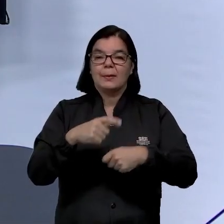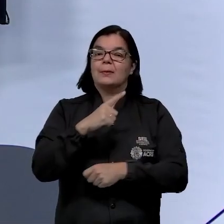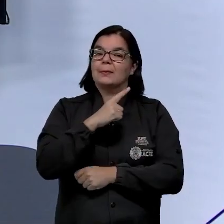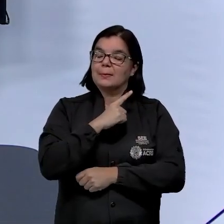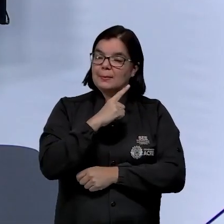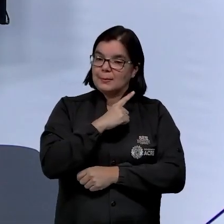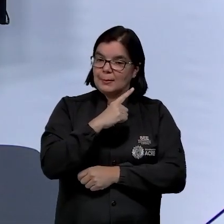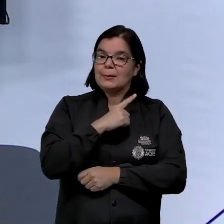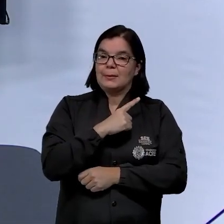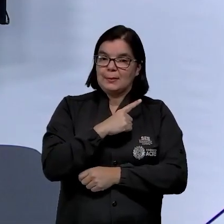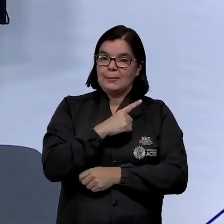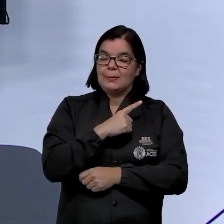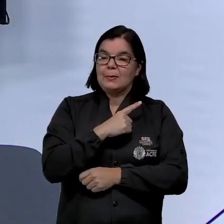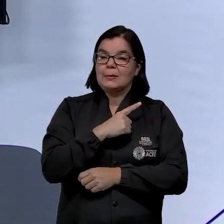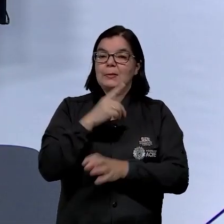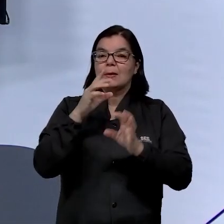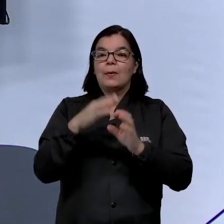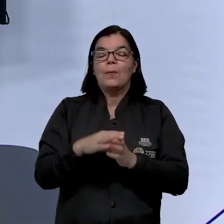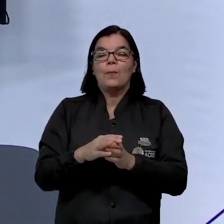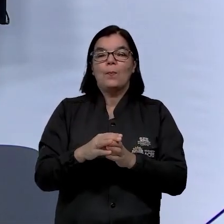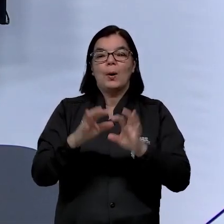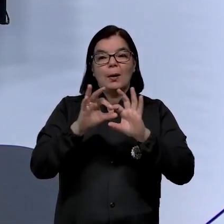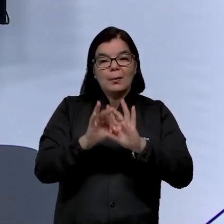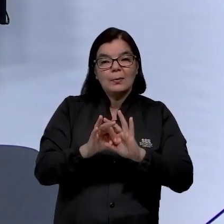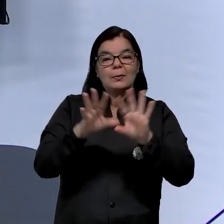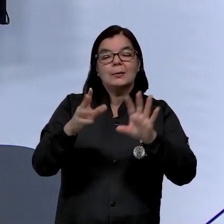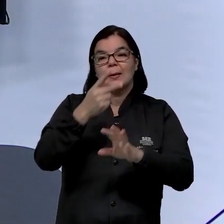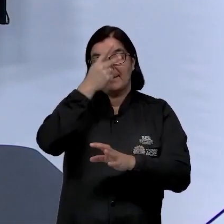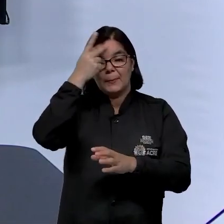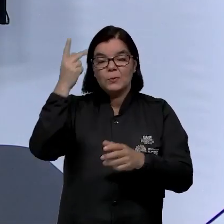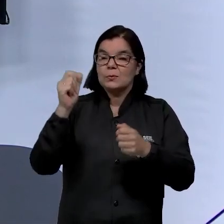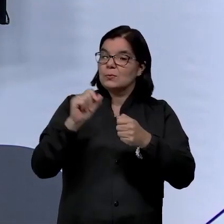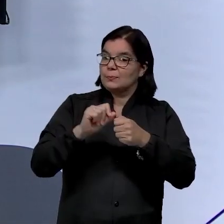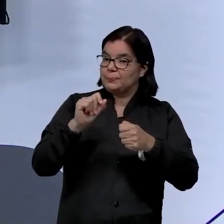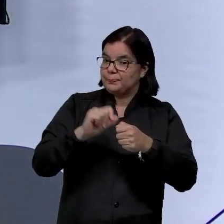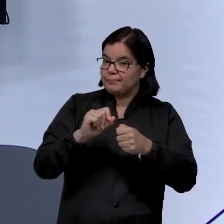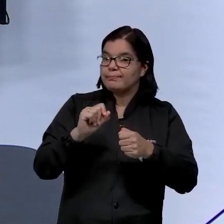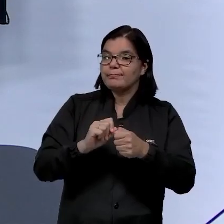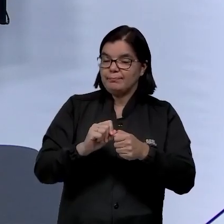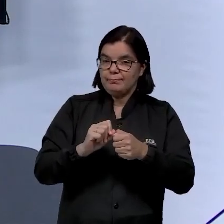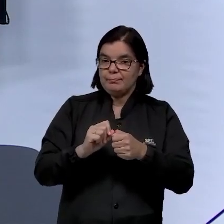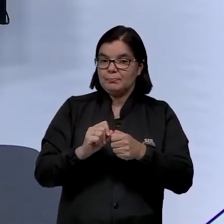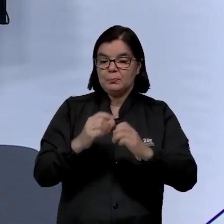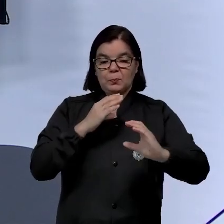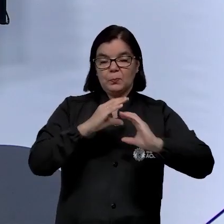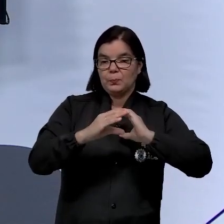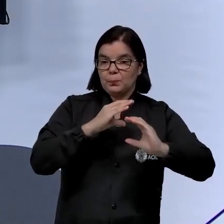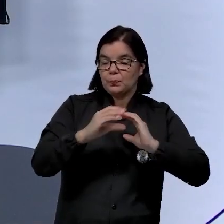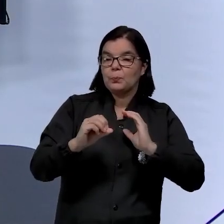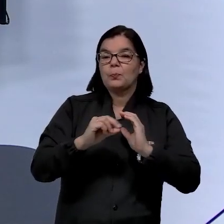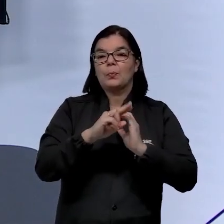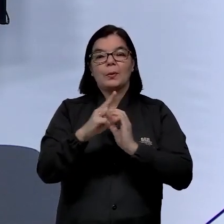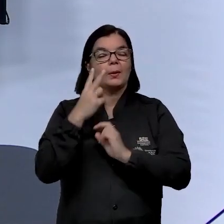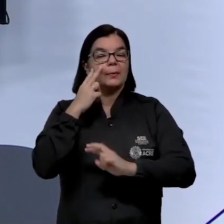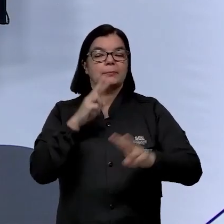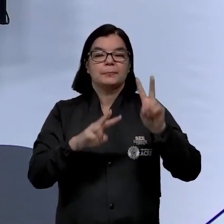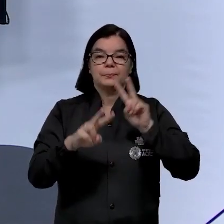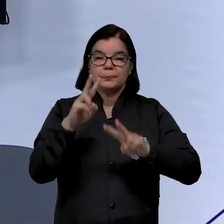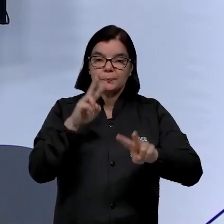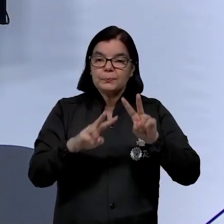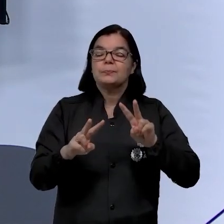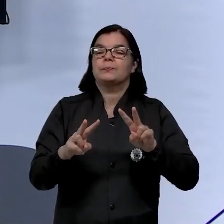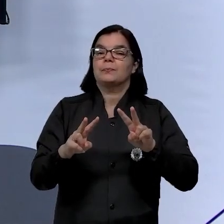haver uma autorização prévia do autor dessa composição, seja ela musical ou visual, para